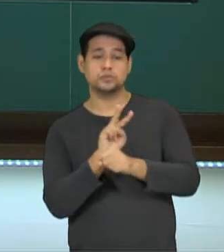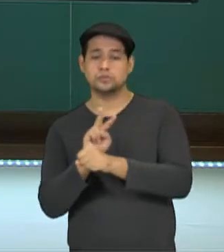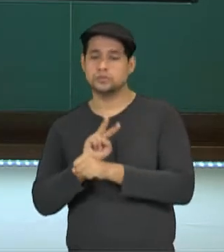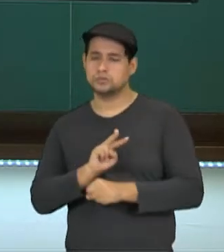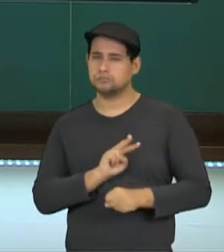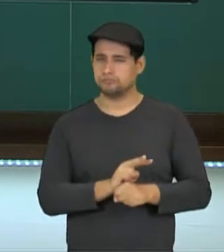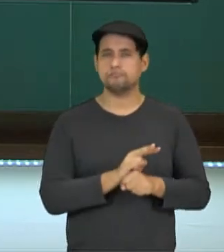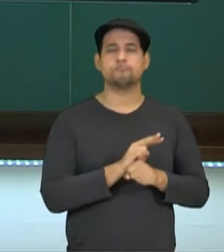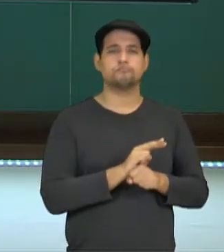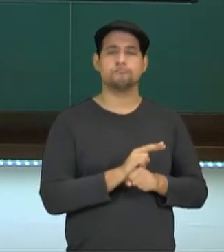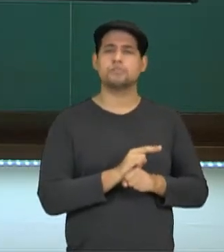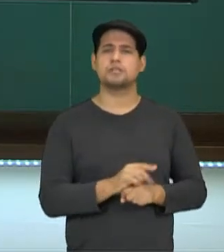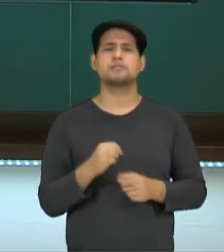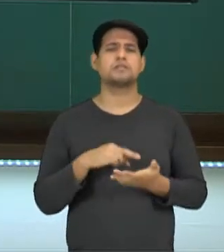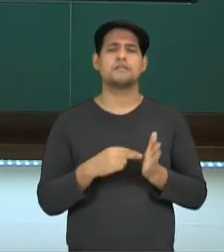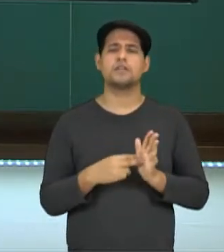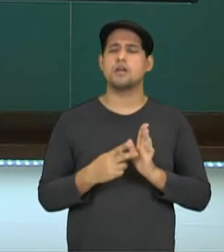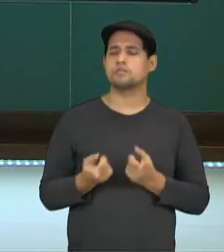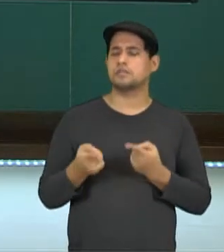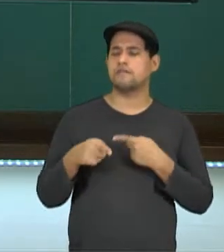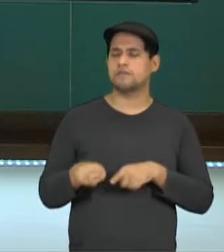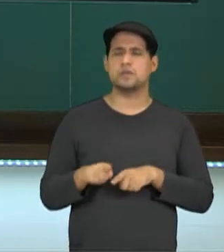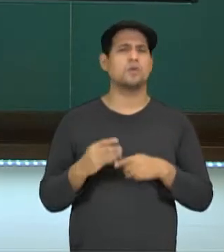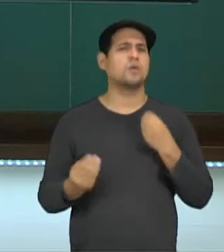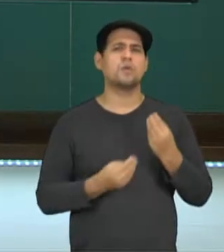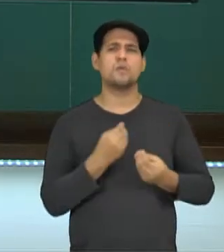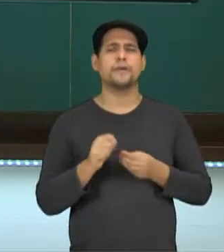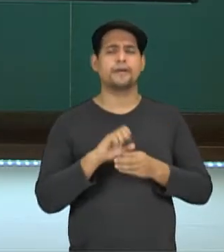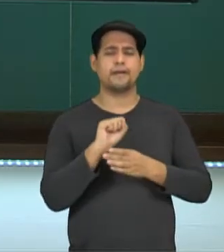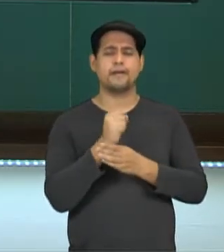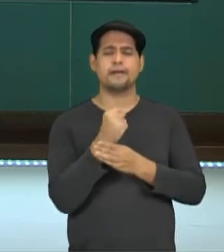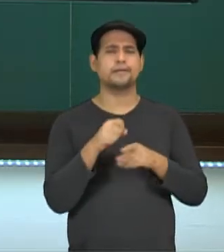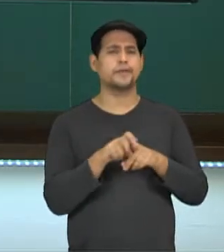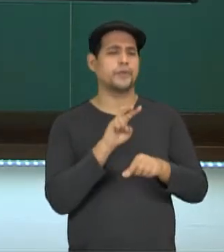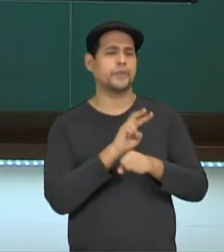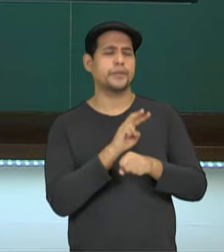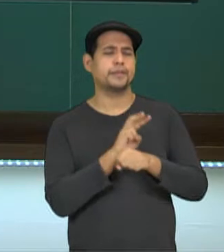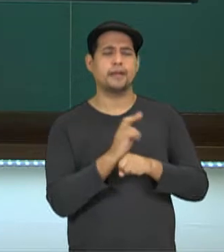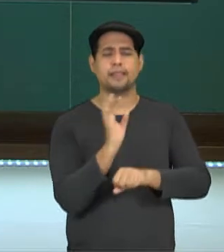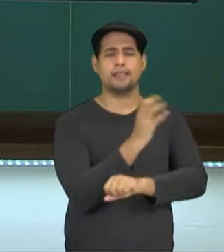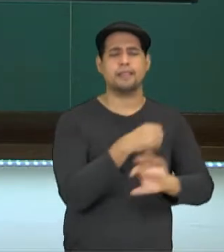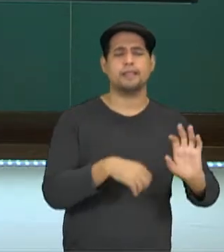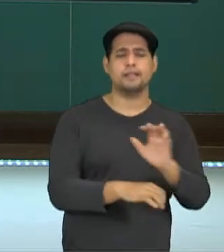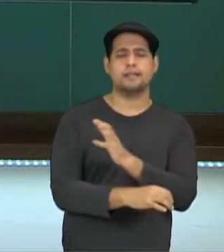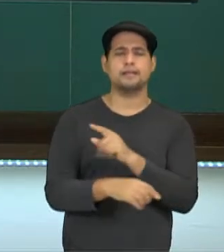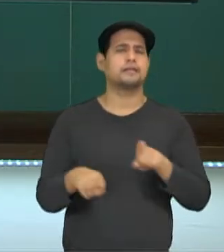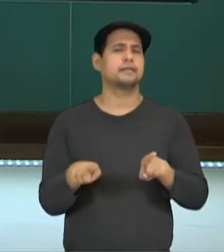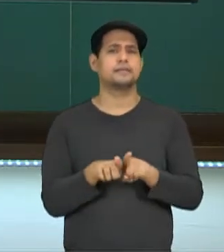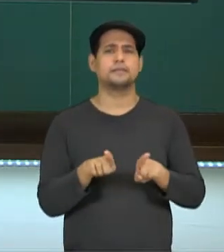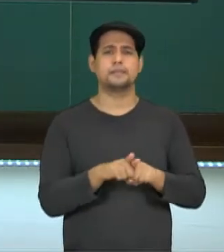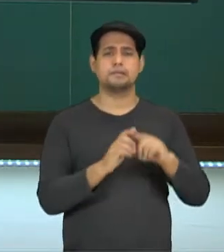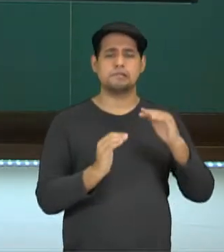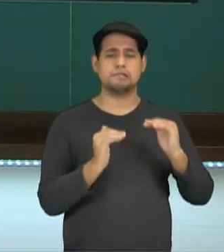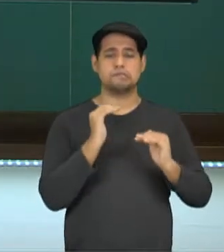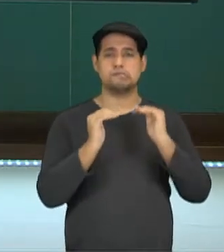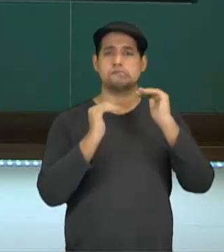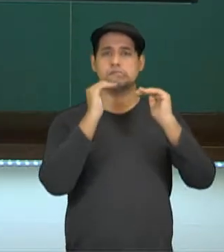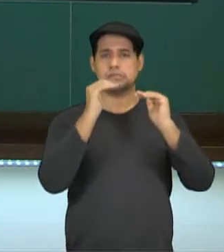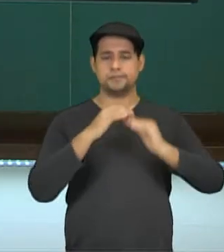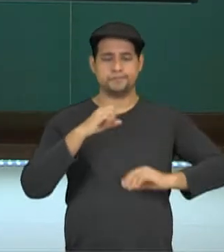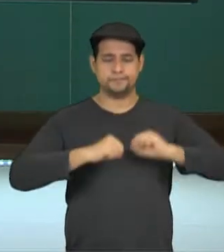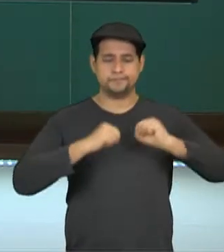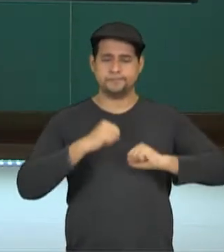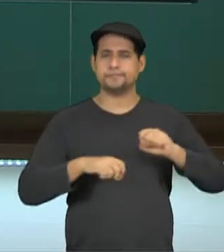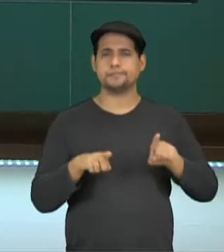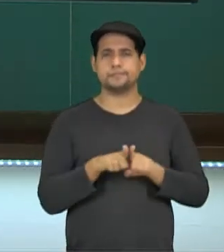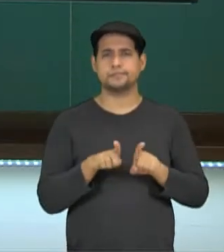preservar o meio ambiente. Isso é um desafio, né? Como que a gente pode garantir a preservação ambiental e ao mesmo tempo desenvolvimento industrial, né? Trago